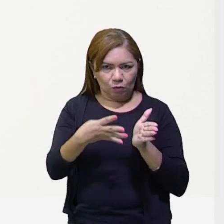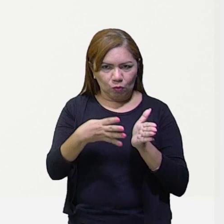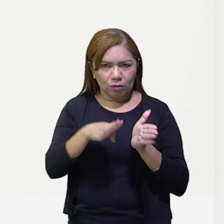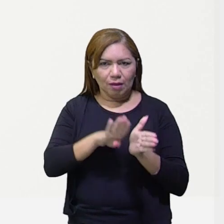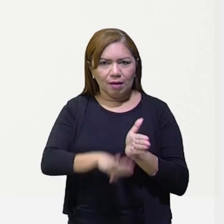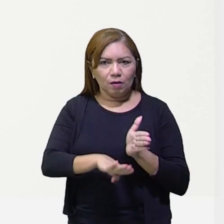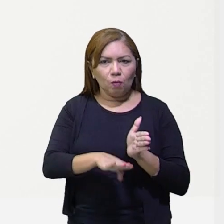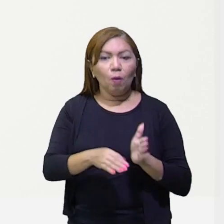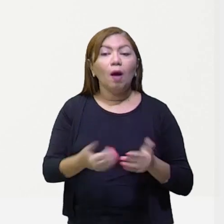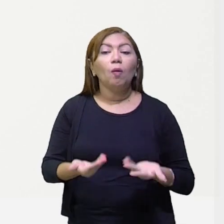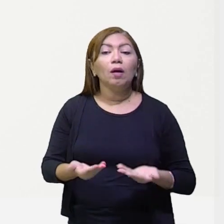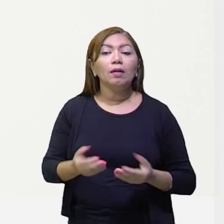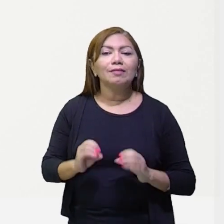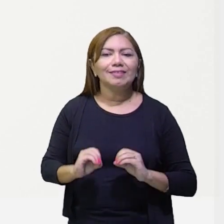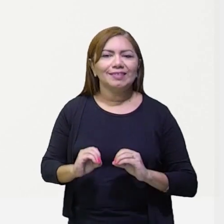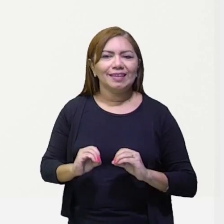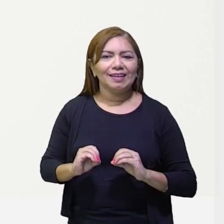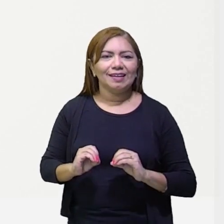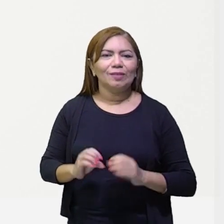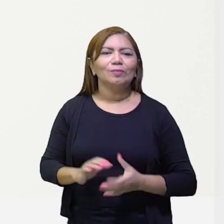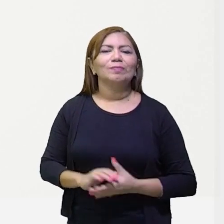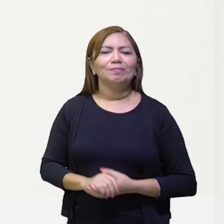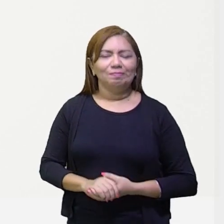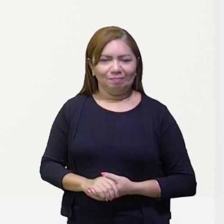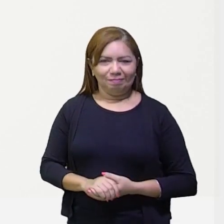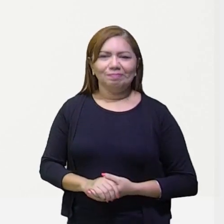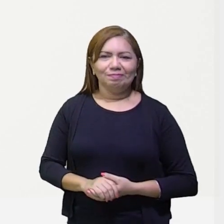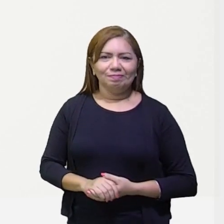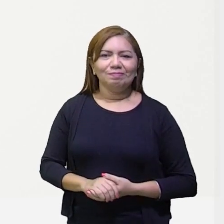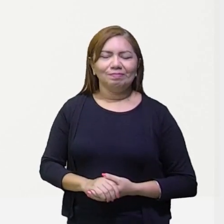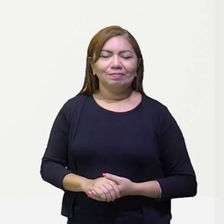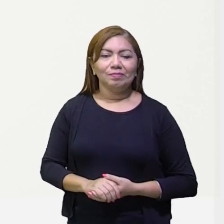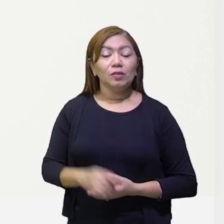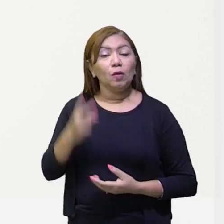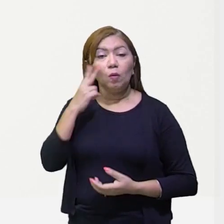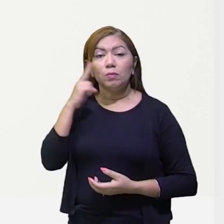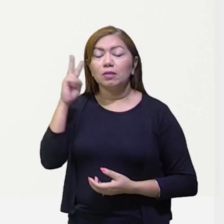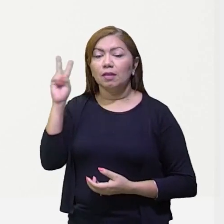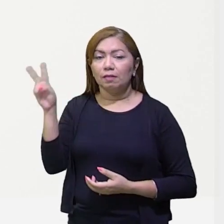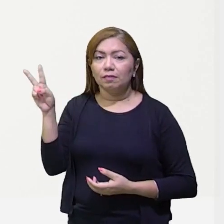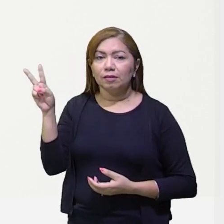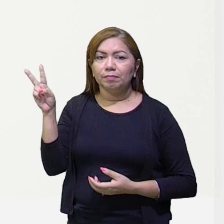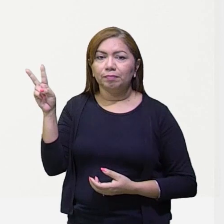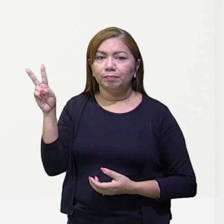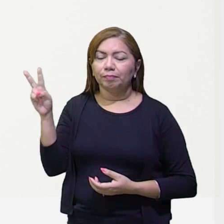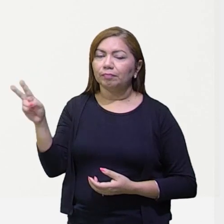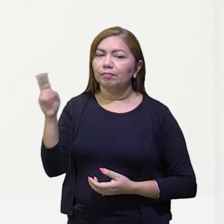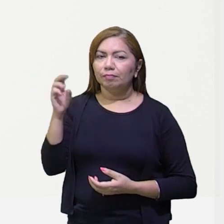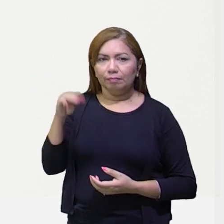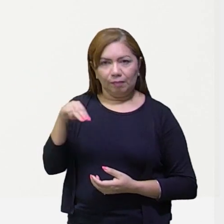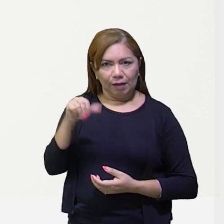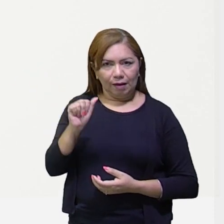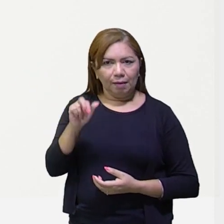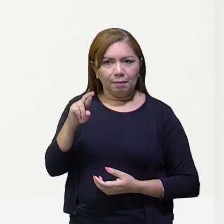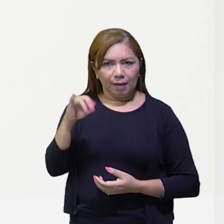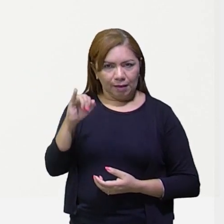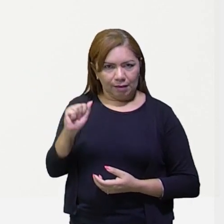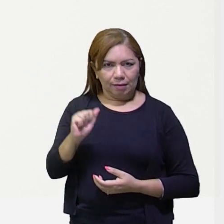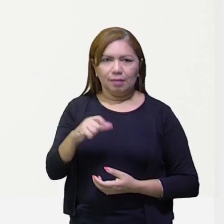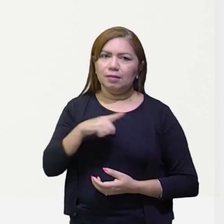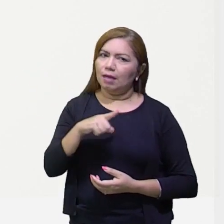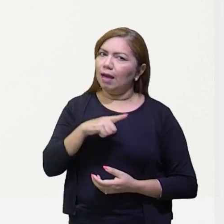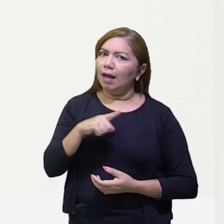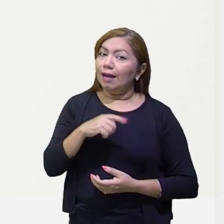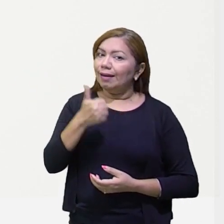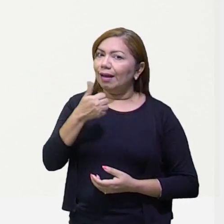14, zero. Muito bem. Então, o que nós podemos observar? Que Maria tinha 14 bombons, como ela